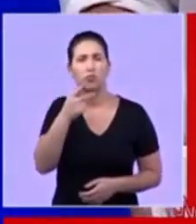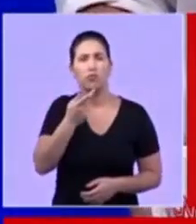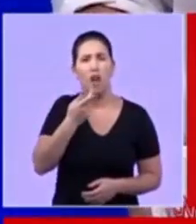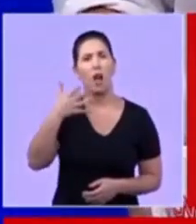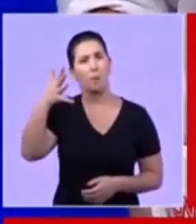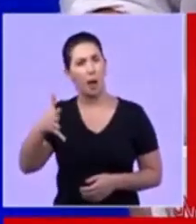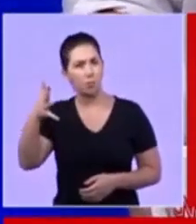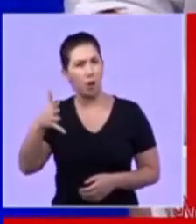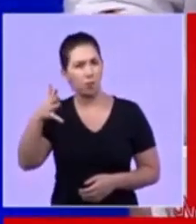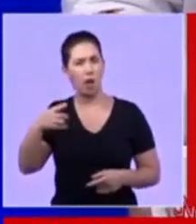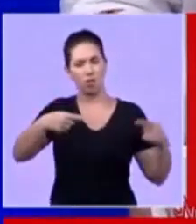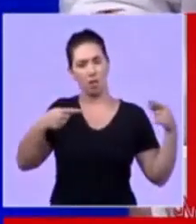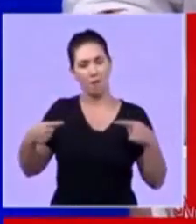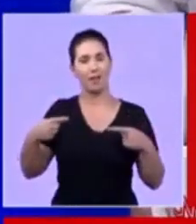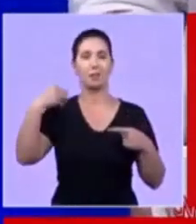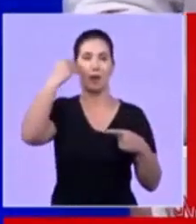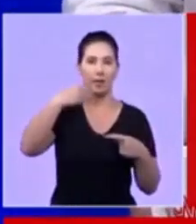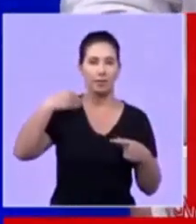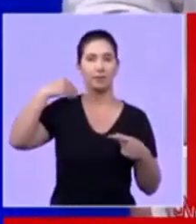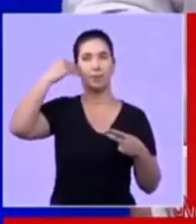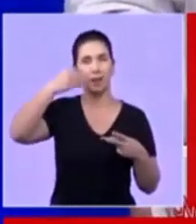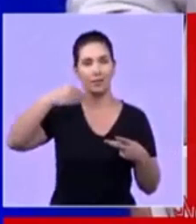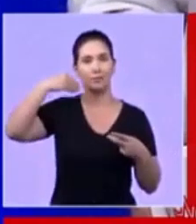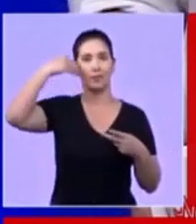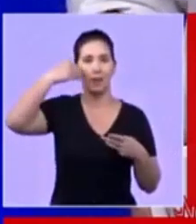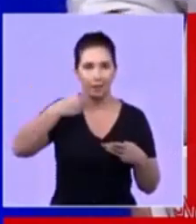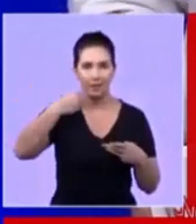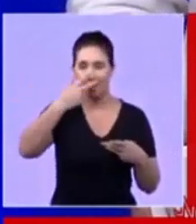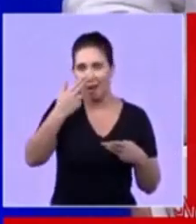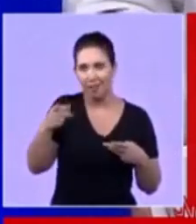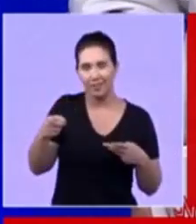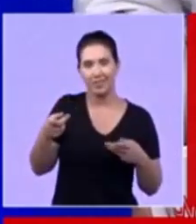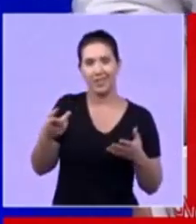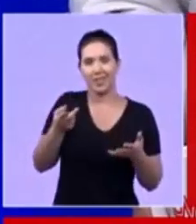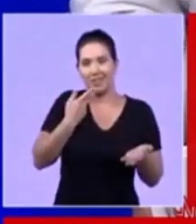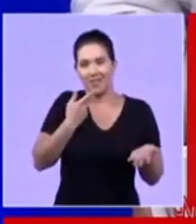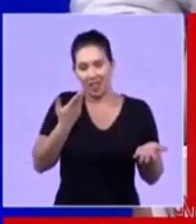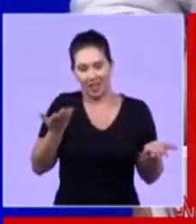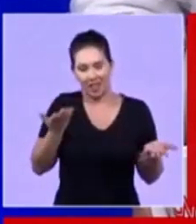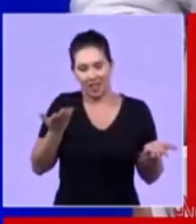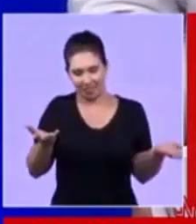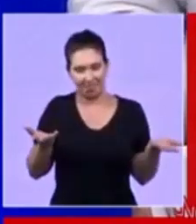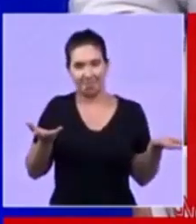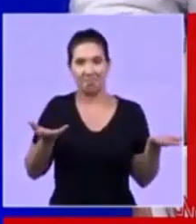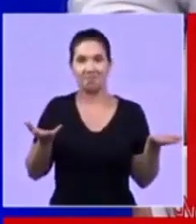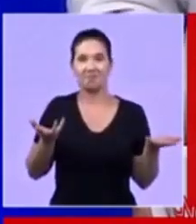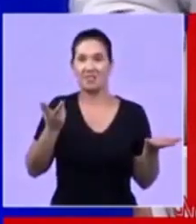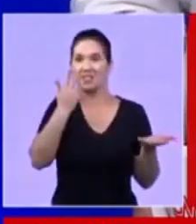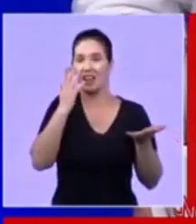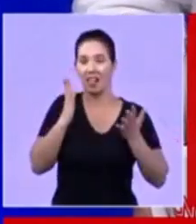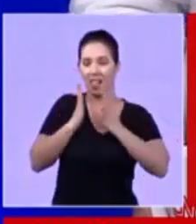você traz o debate da experiência da experiência tentando fazer insinuações ao meu respeito às vezes até de uma forma